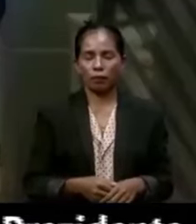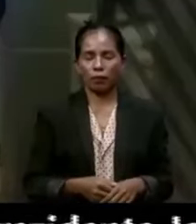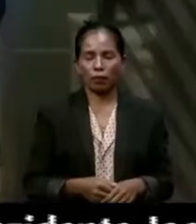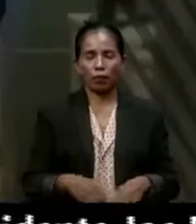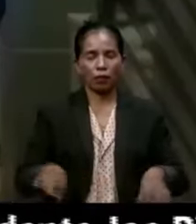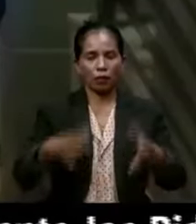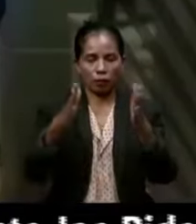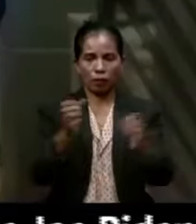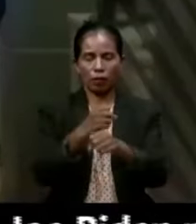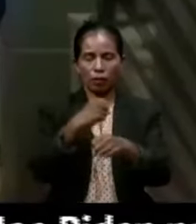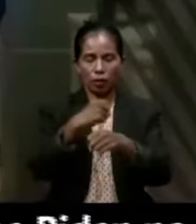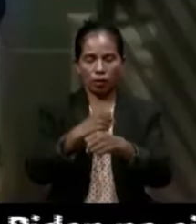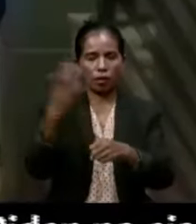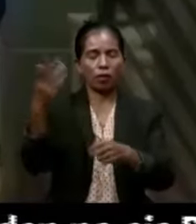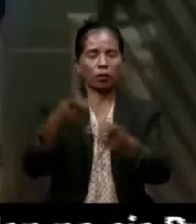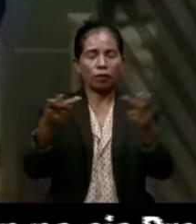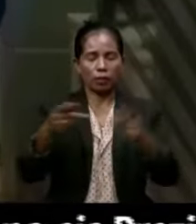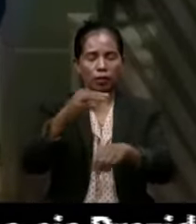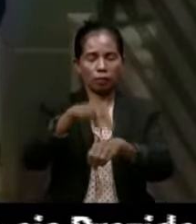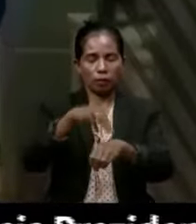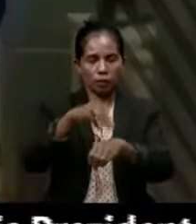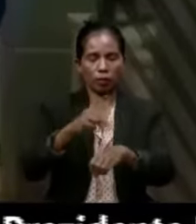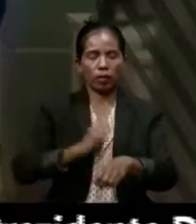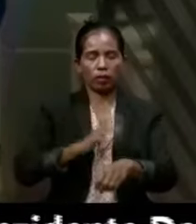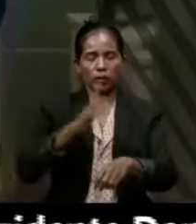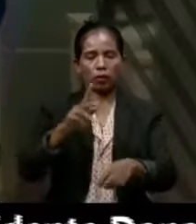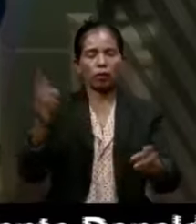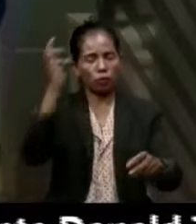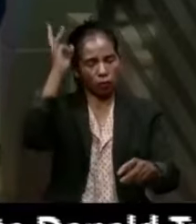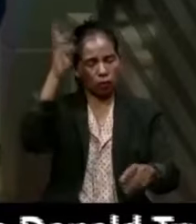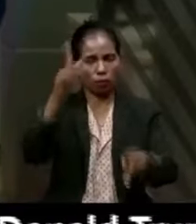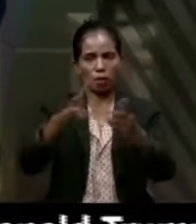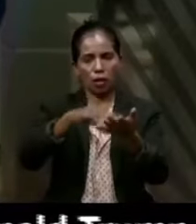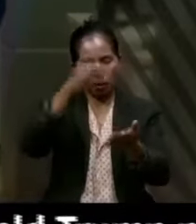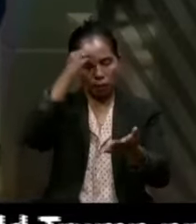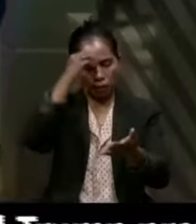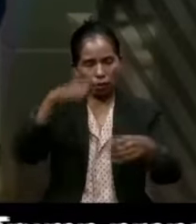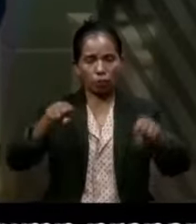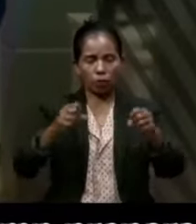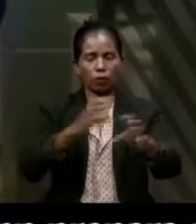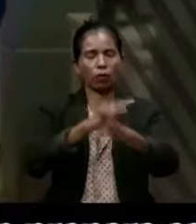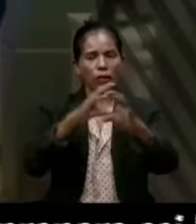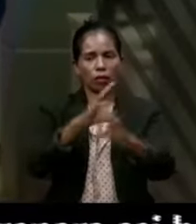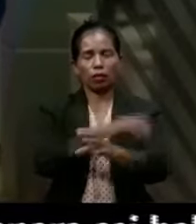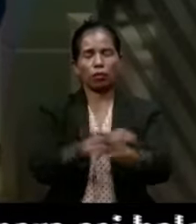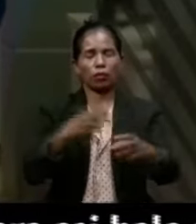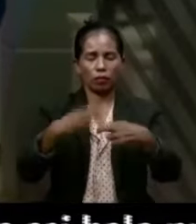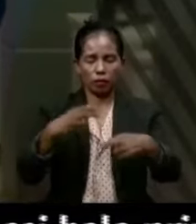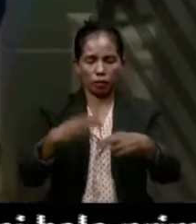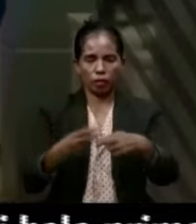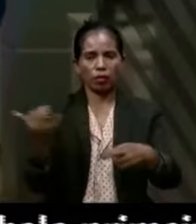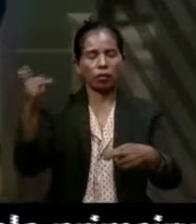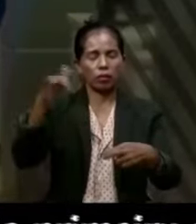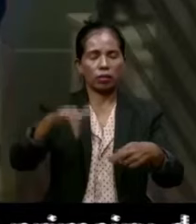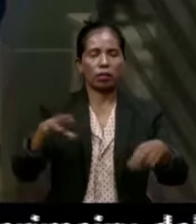Trabalhador nebe halo altar ya tasi tolu preocupa. Hosi redan sira nebe aprende motor no kareta. Hori dificulta sira